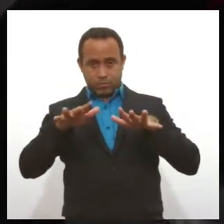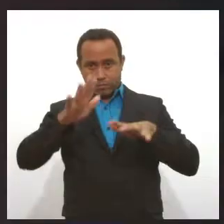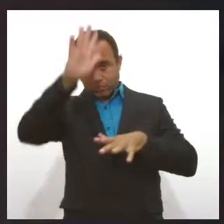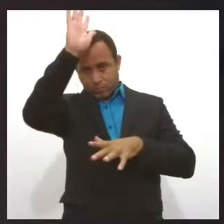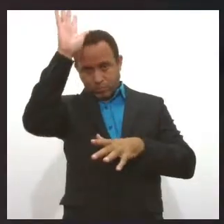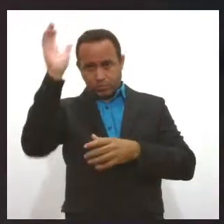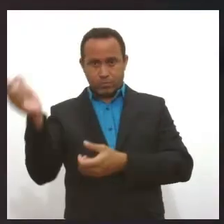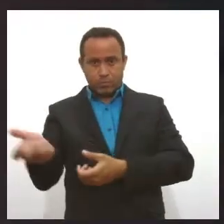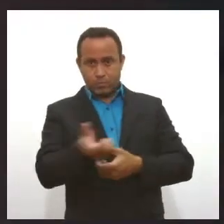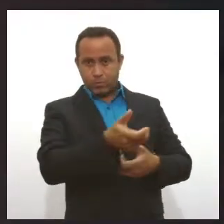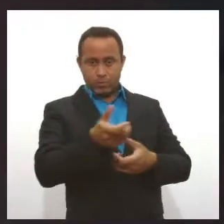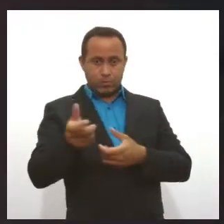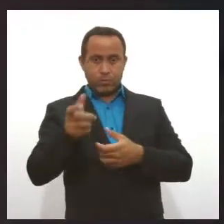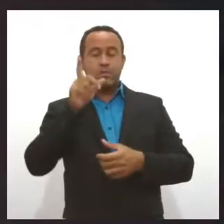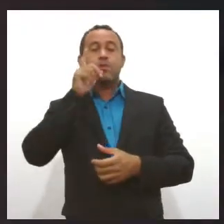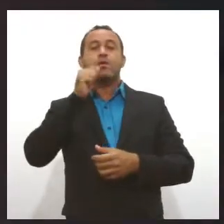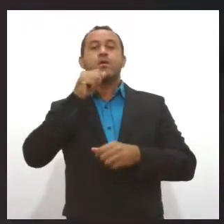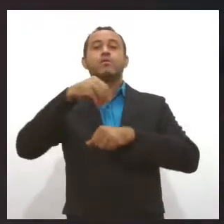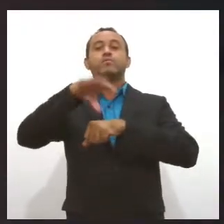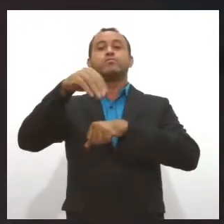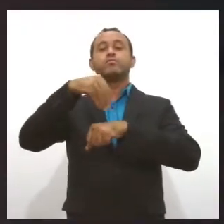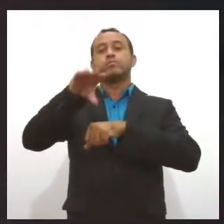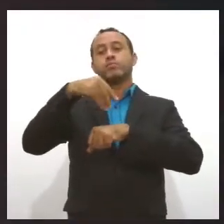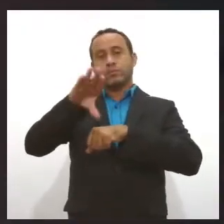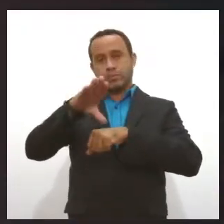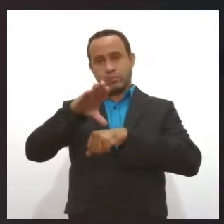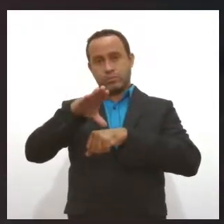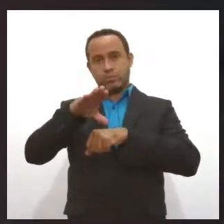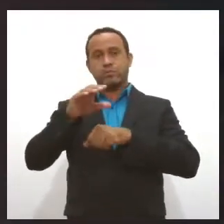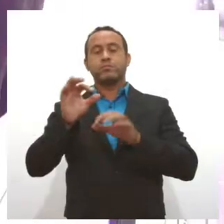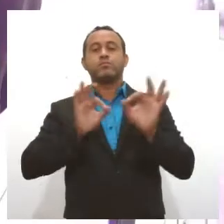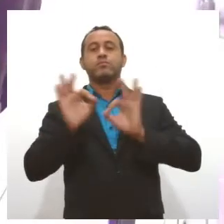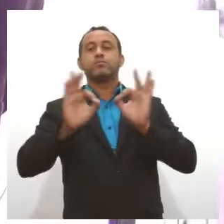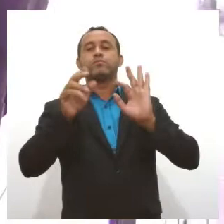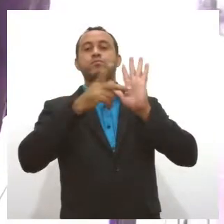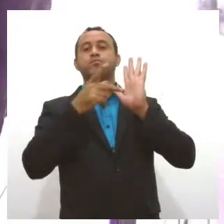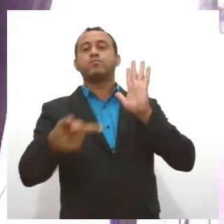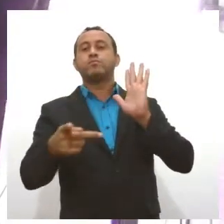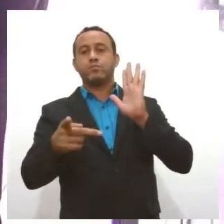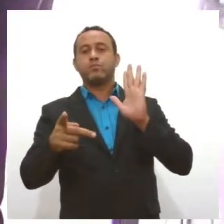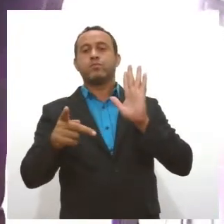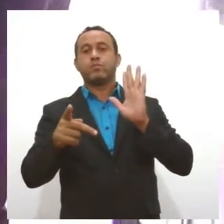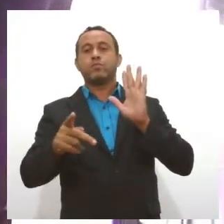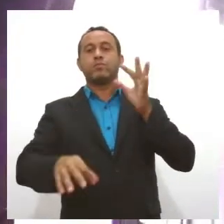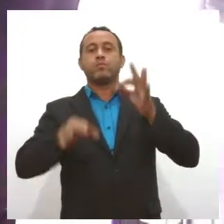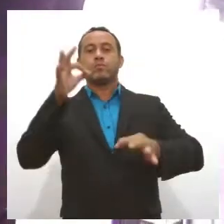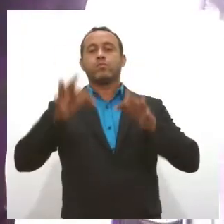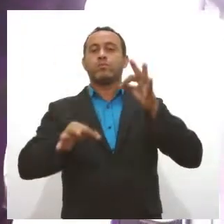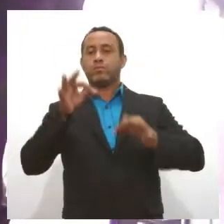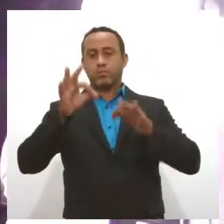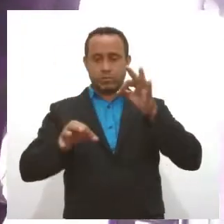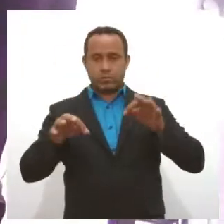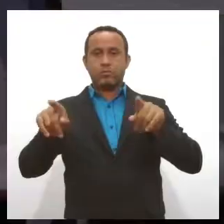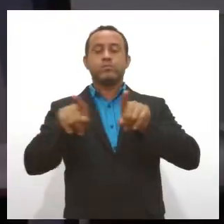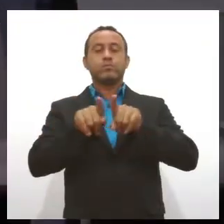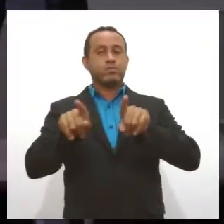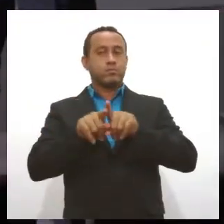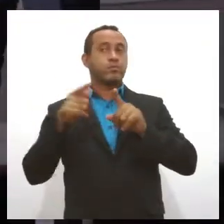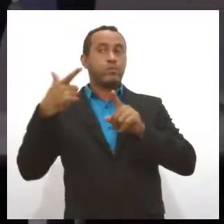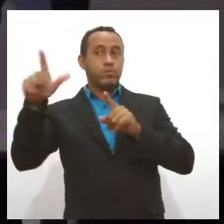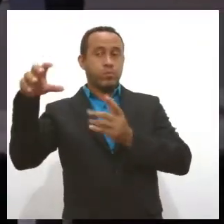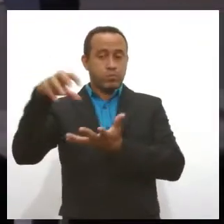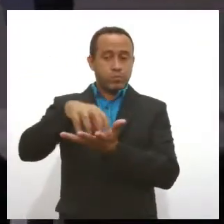Aracaju. As orientações para a operação seguem o plano de ação elaborado pelo Tribunal Regional Eleitoral e por outros